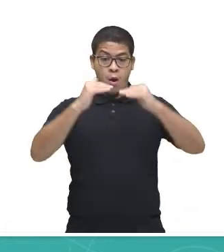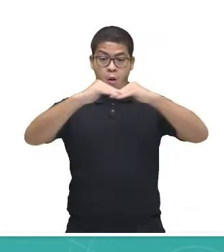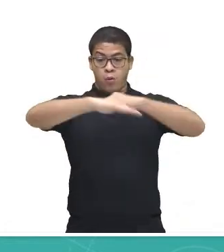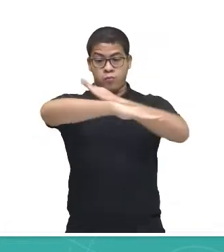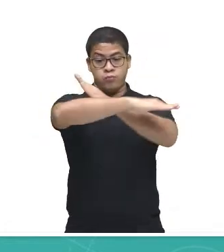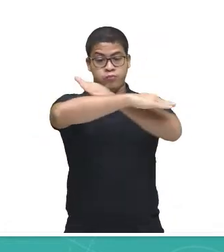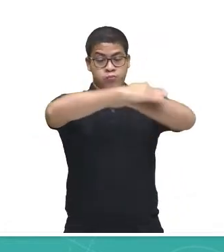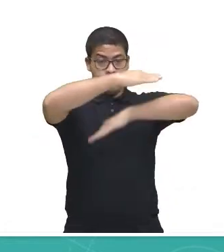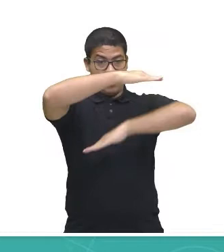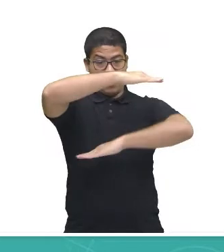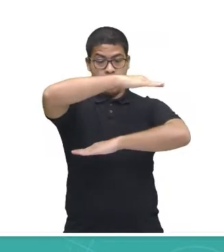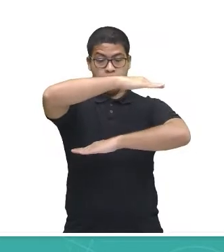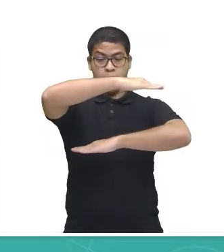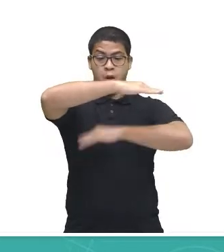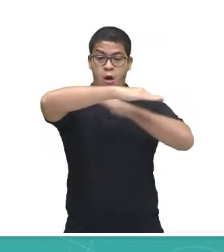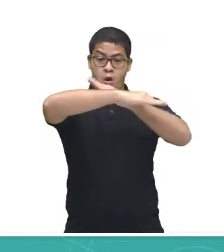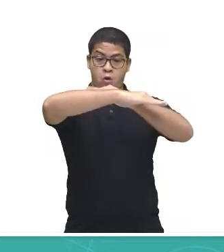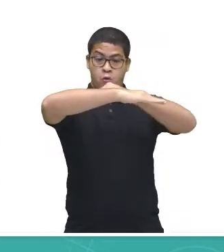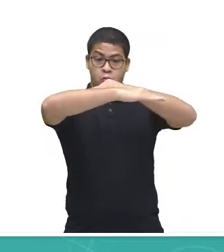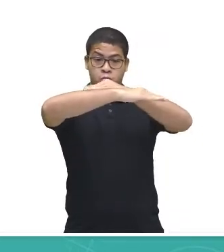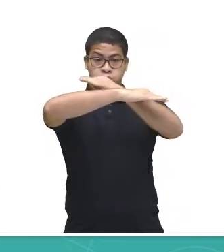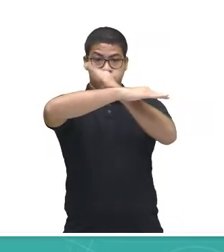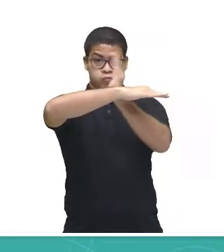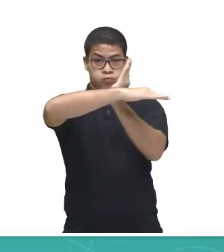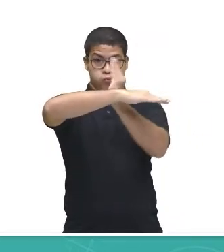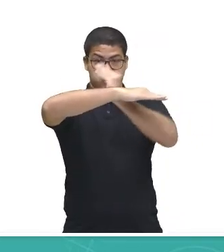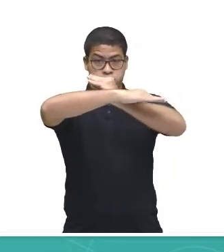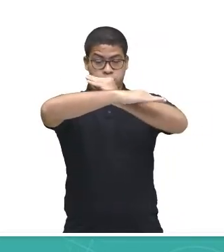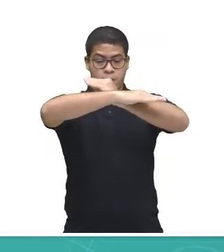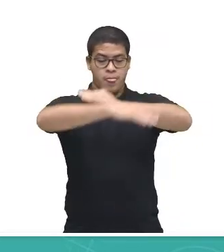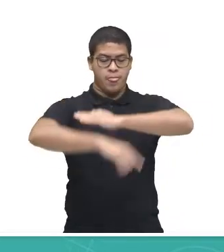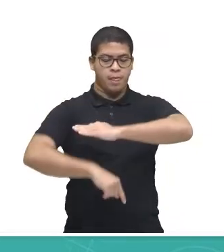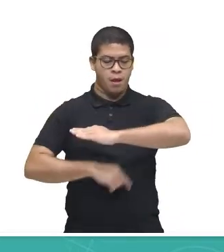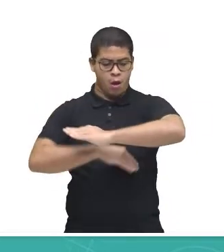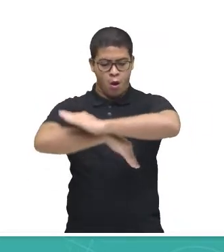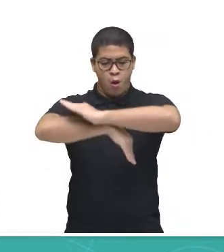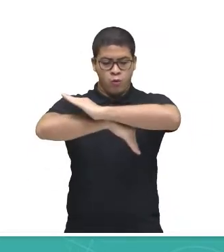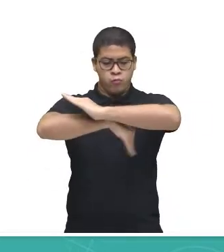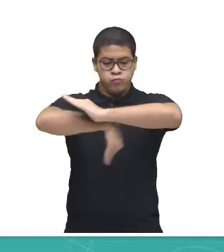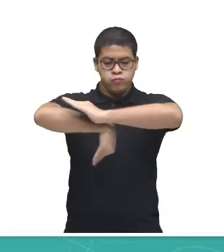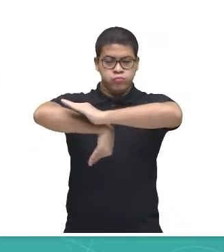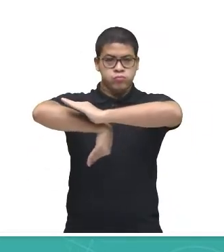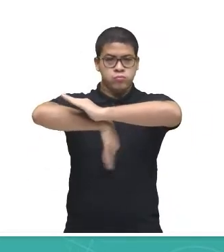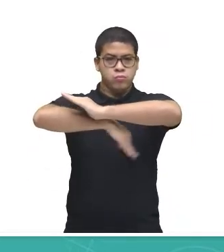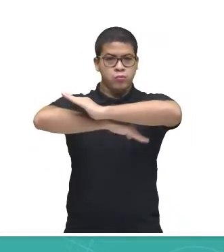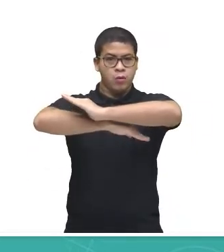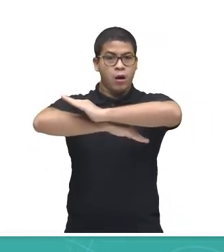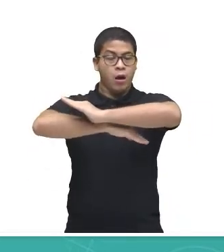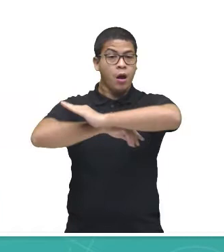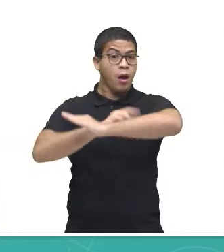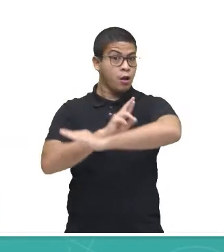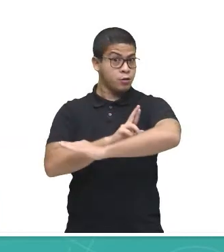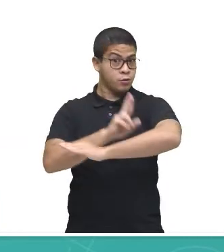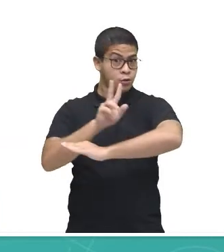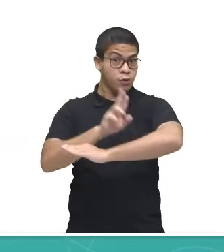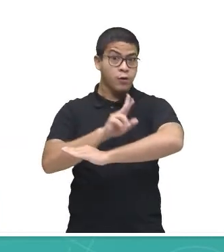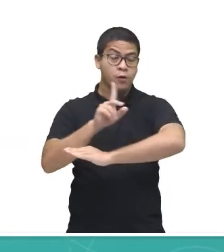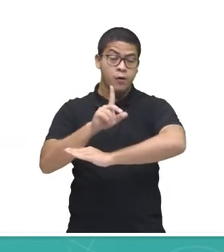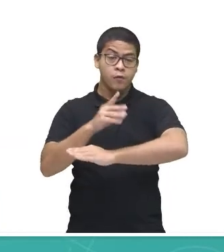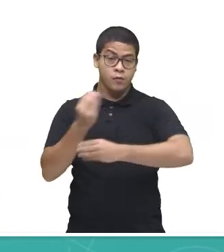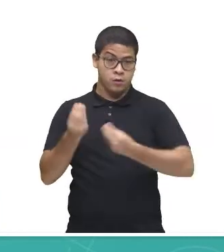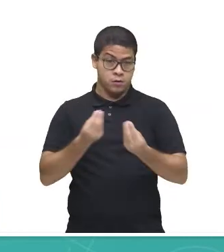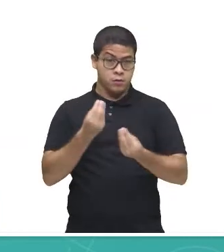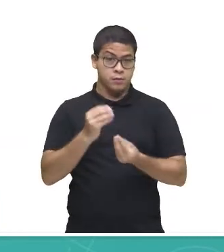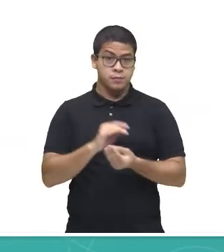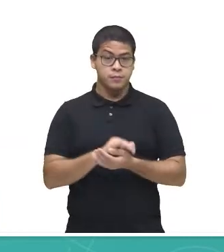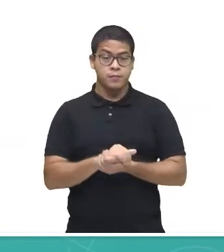e abaixo das retas paralelas. Ângulos internos são os que se localizam entre as